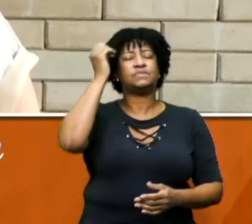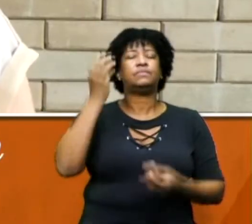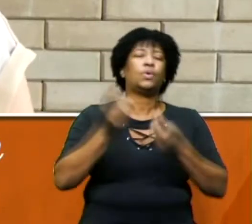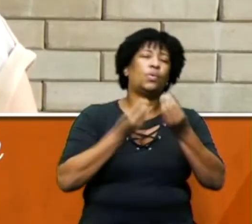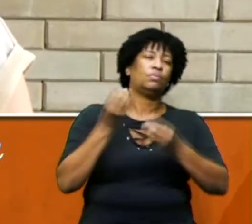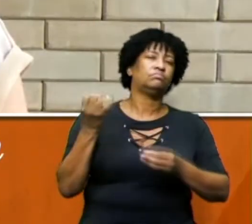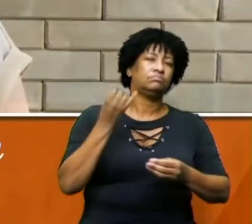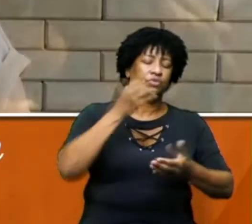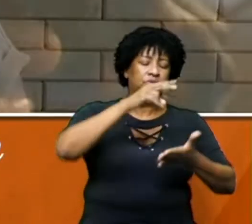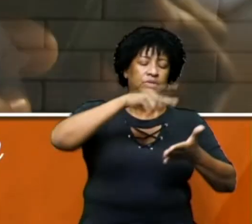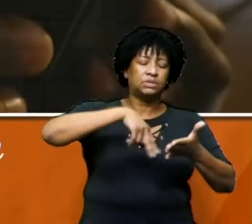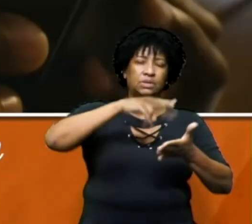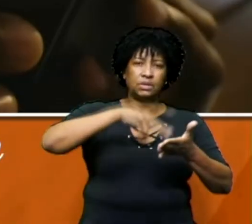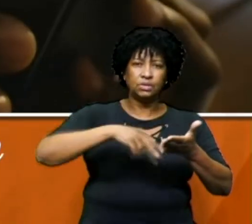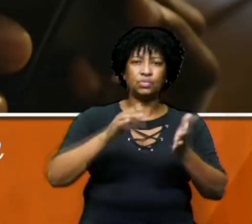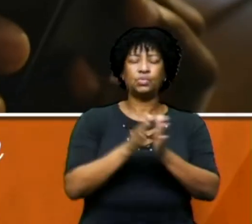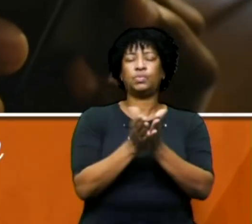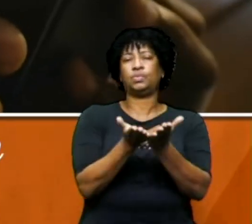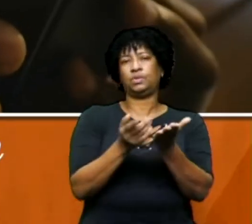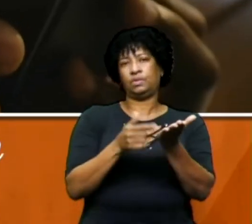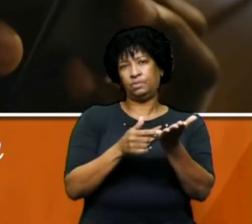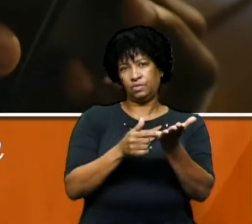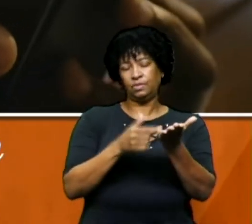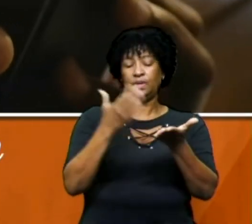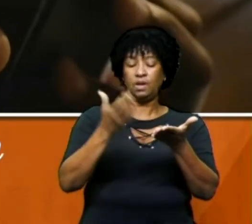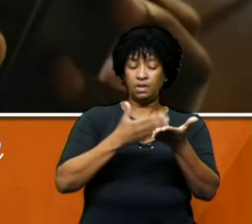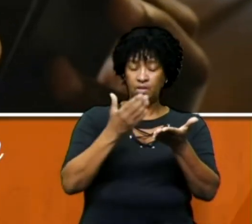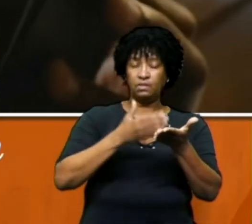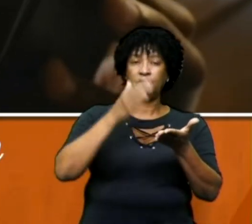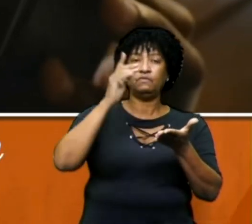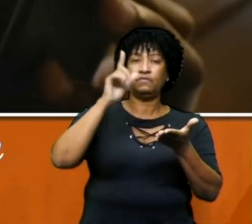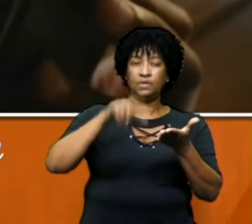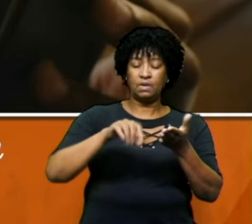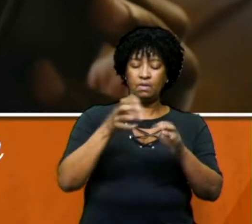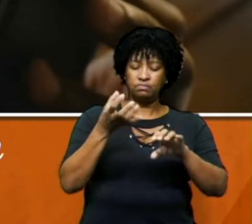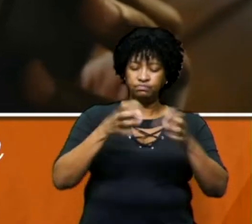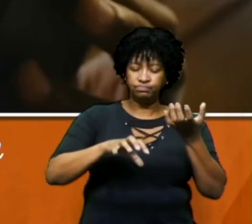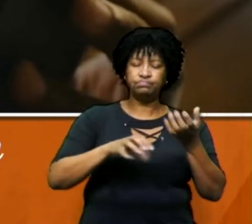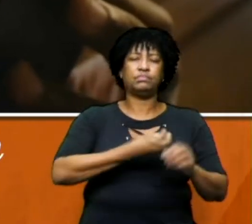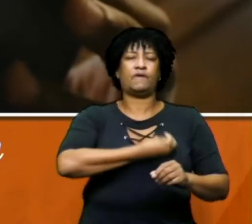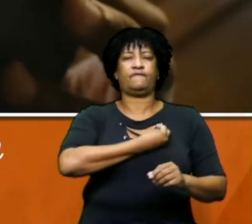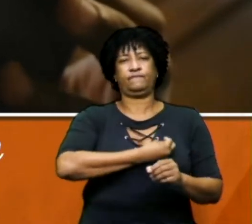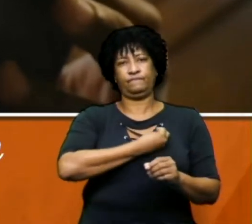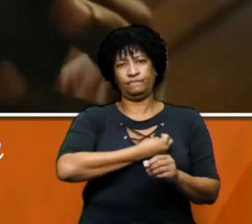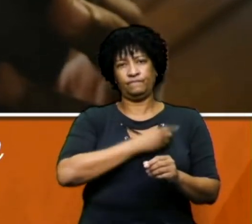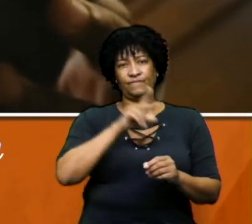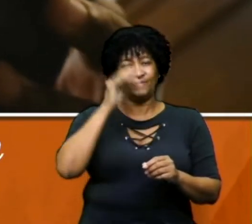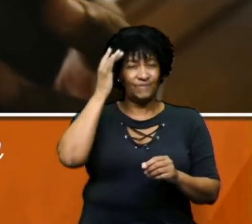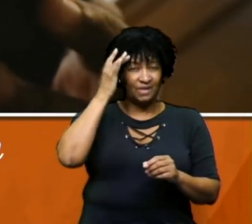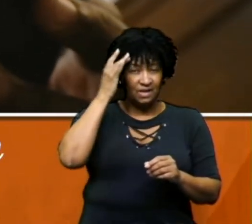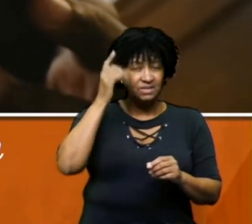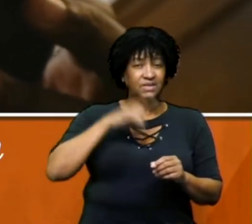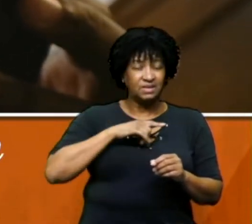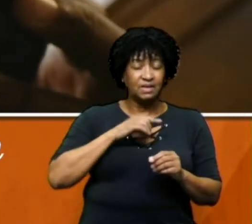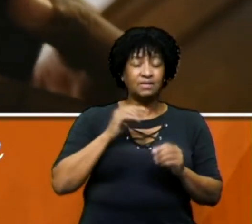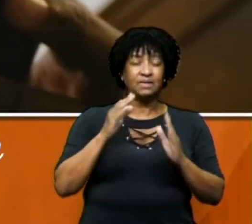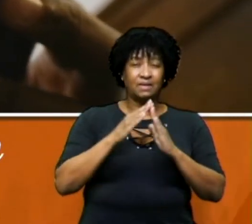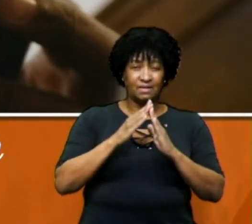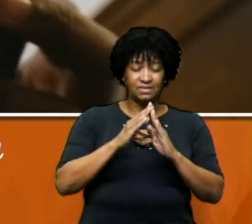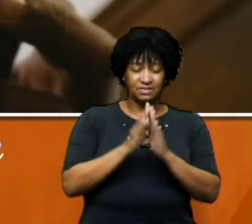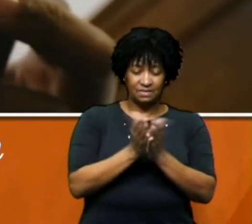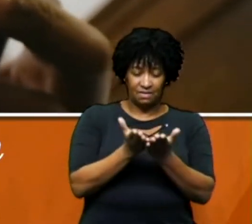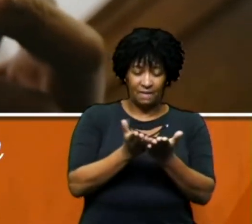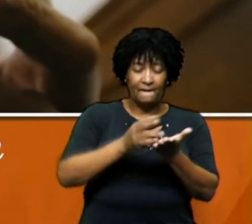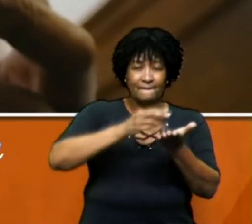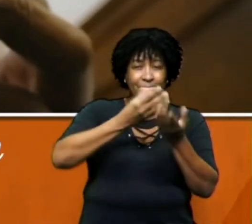Jesus amigo que sabe da importância da leitura da Bíblia como um livro que realmente transforma a vida se você